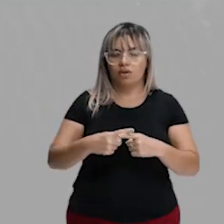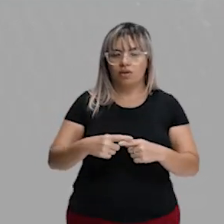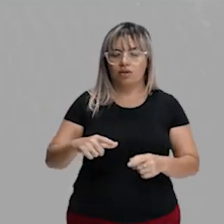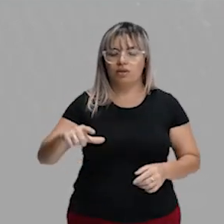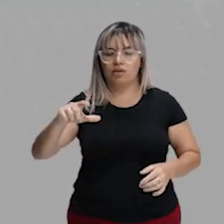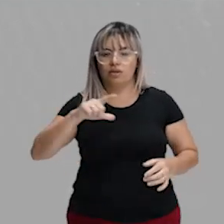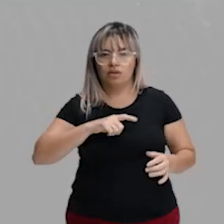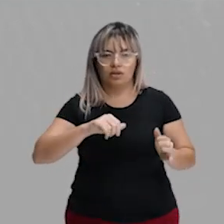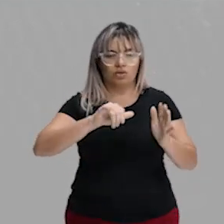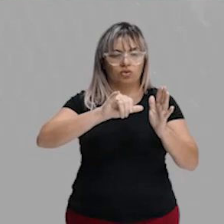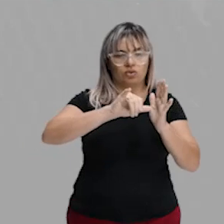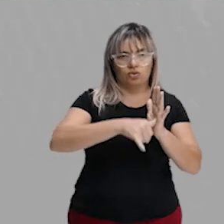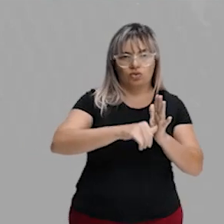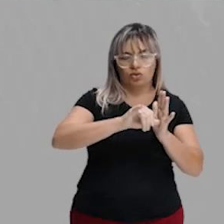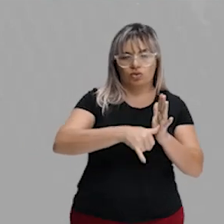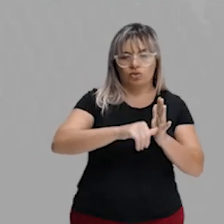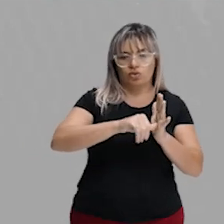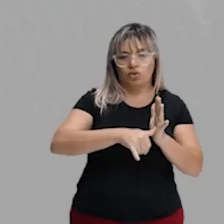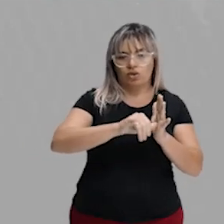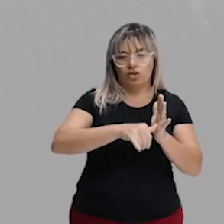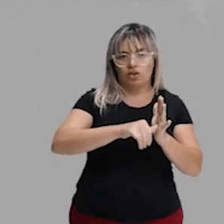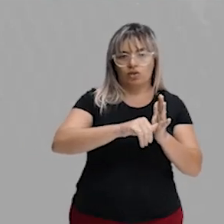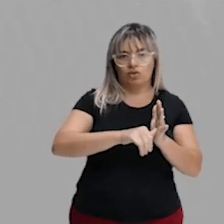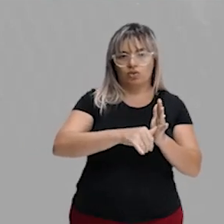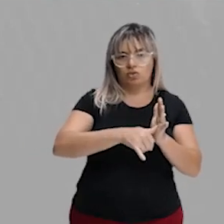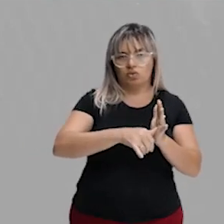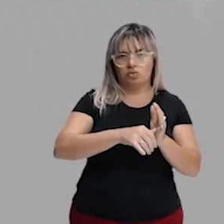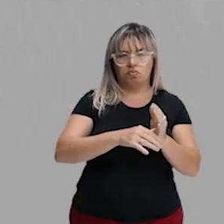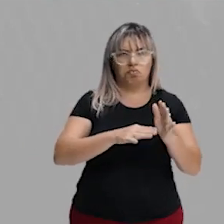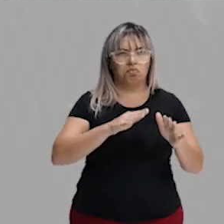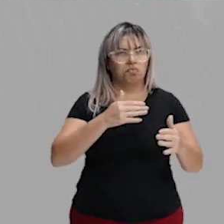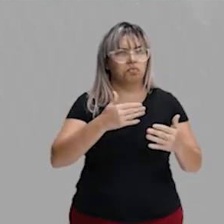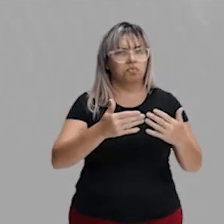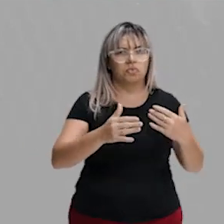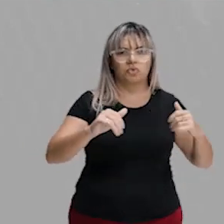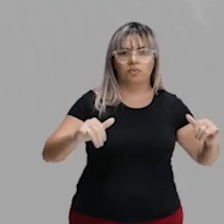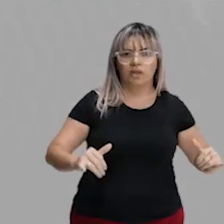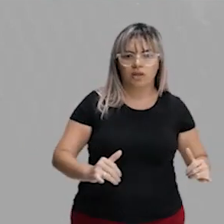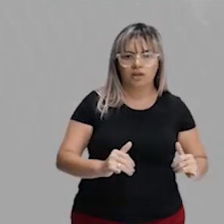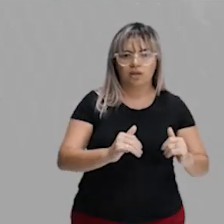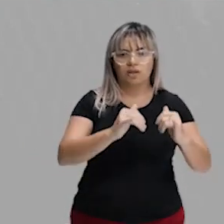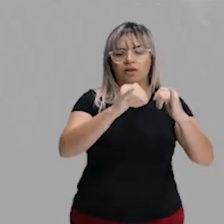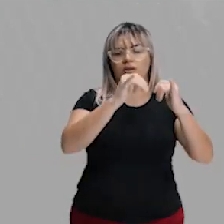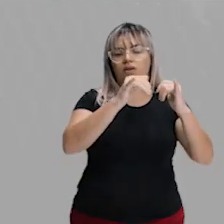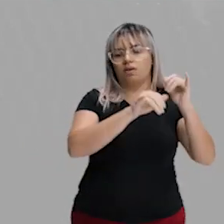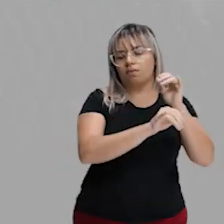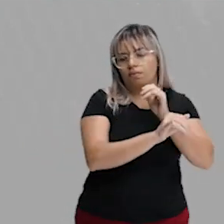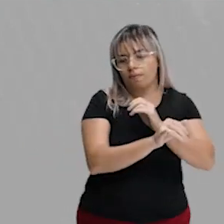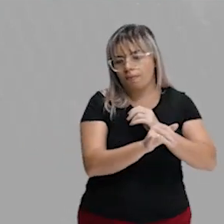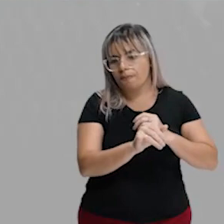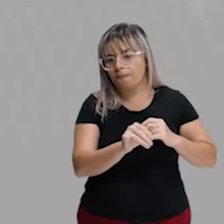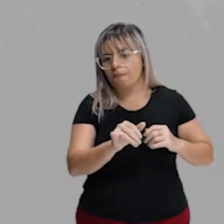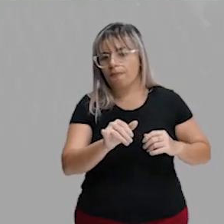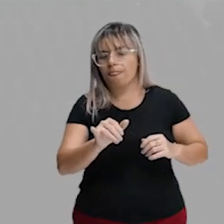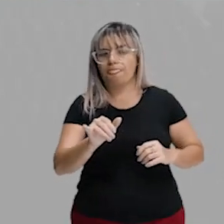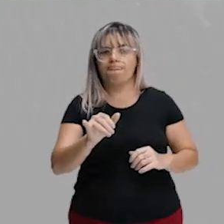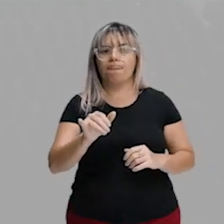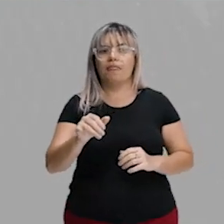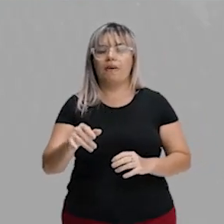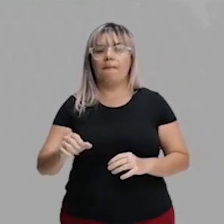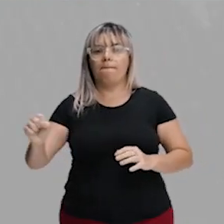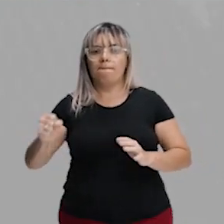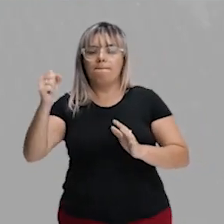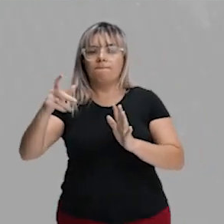hidrelétrica, certo? Está gerando corrente elétrica, está gerando potência útil, que é DDP e corrente, certo? E você